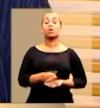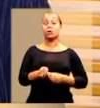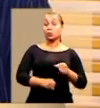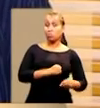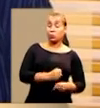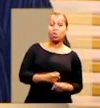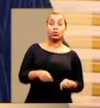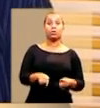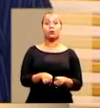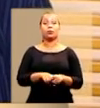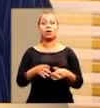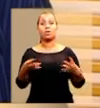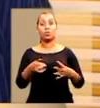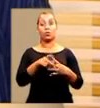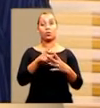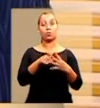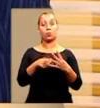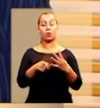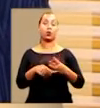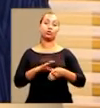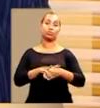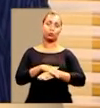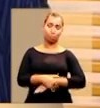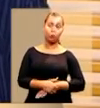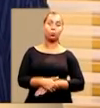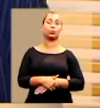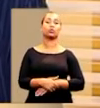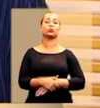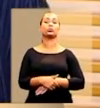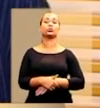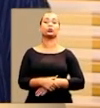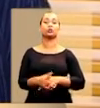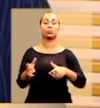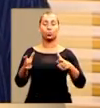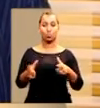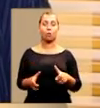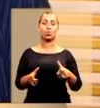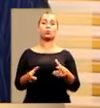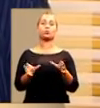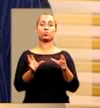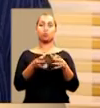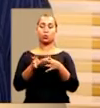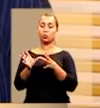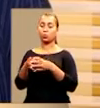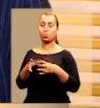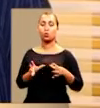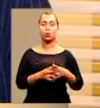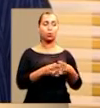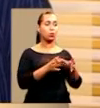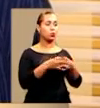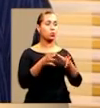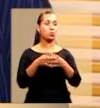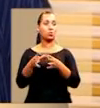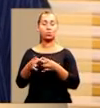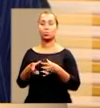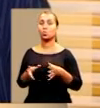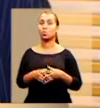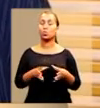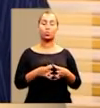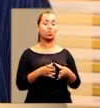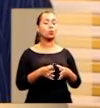fizemos uma escuta em 4 noites, com 8 áreas, as mais... que são